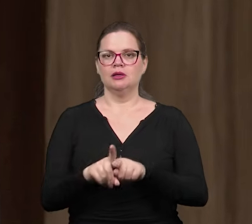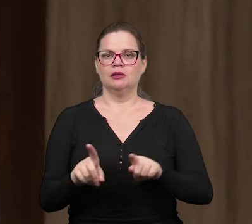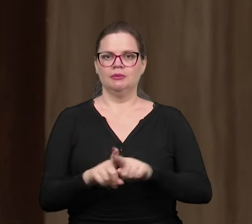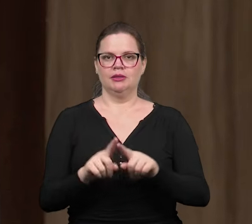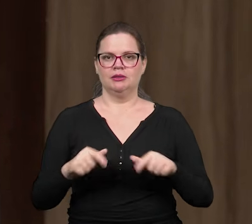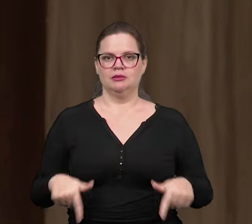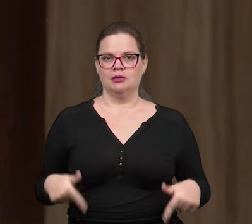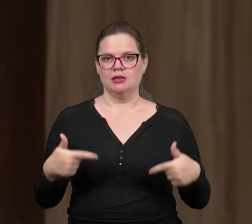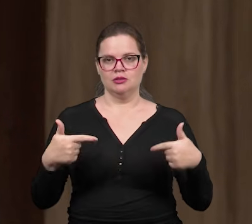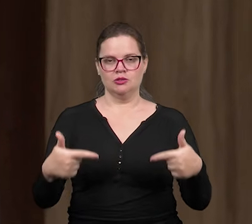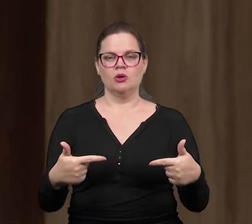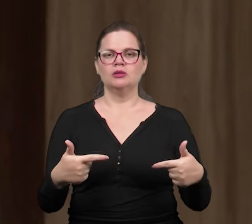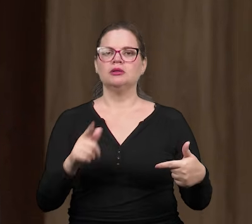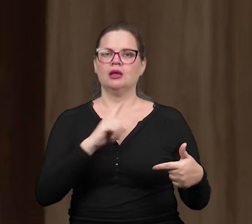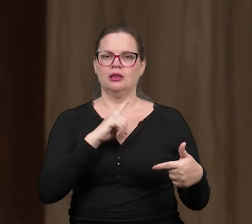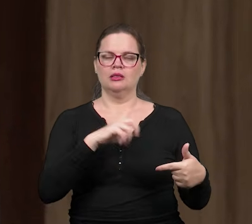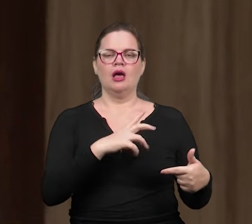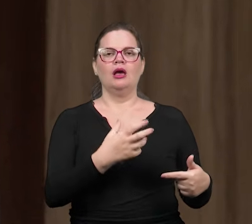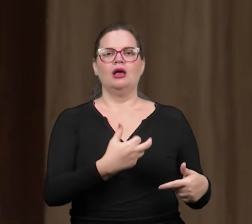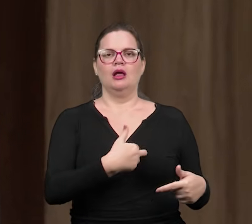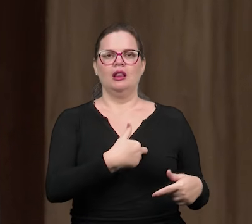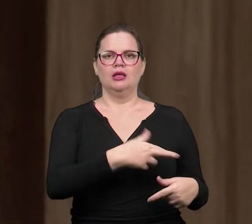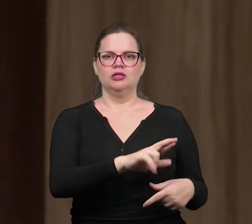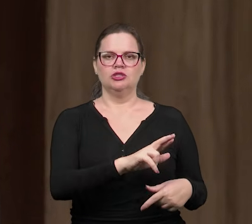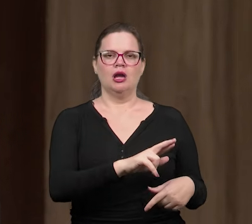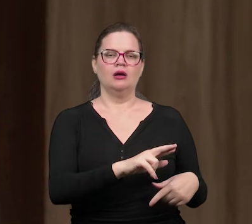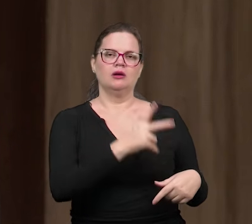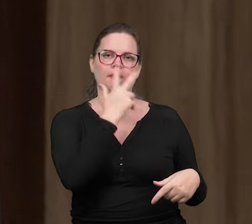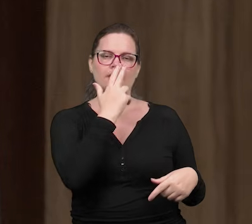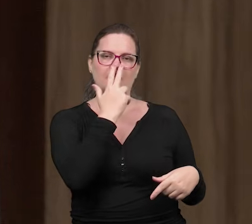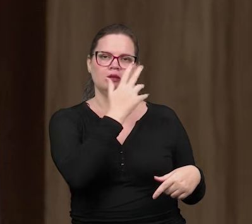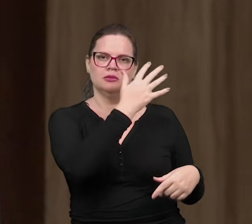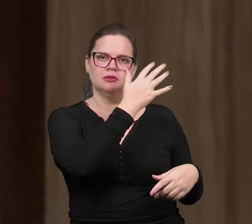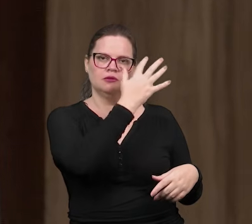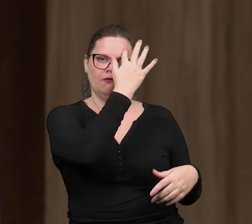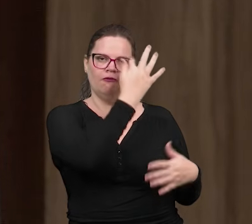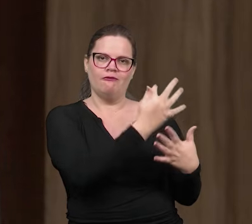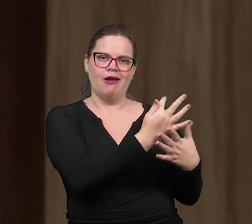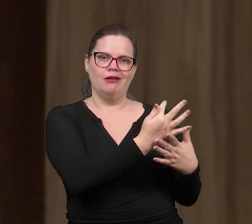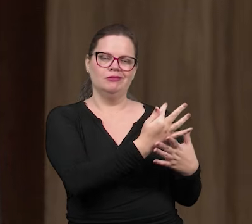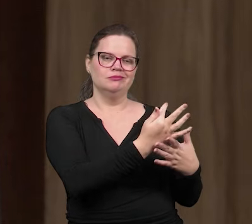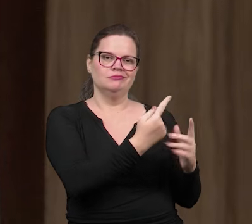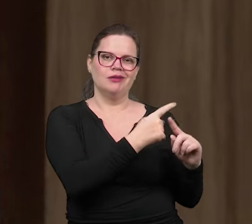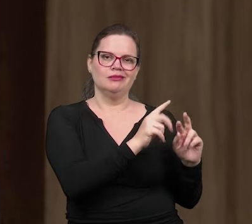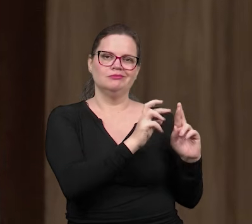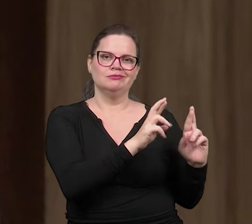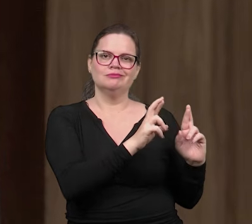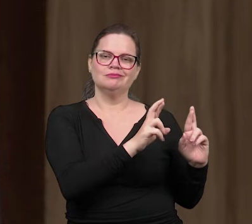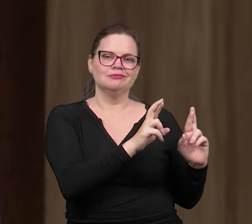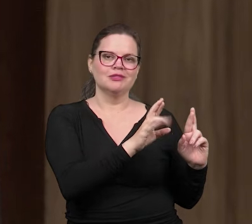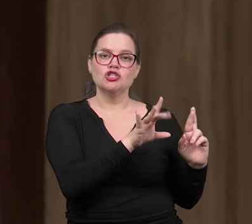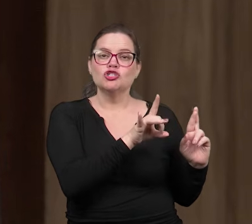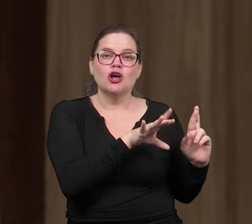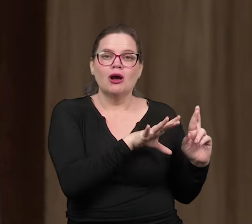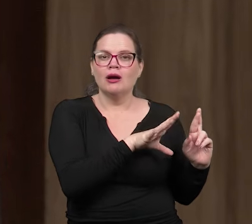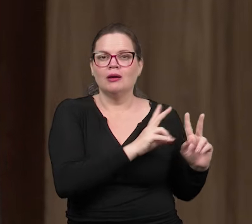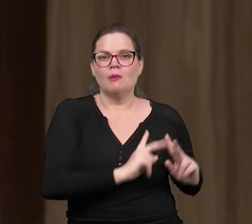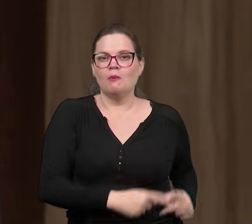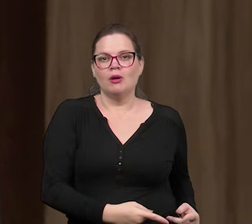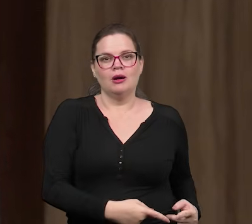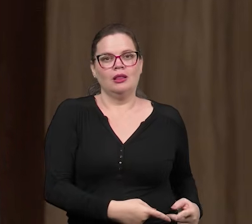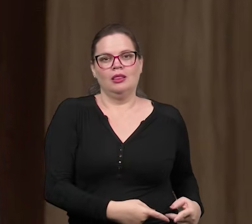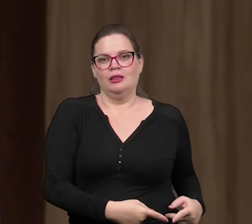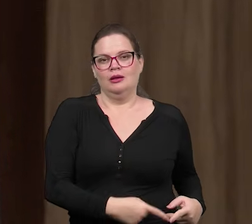né, que muitas vezes são denominadas como fé, né, mas a religiosidade humana,